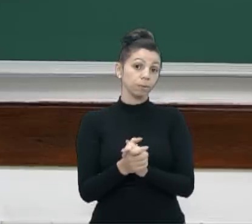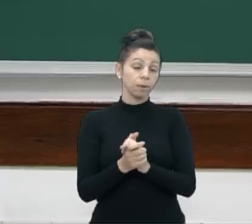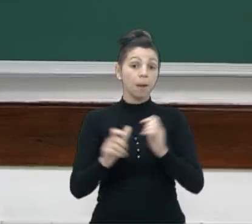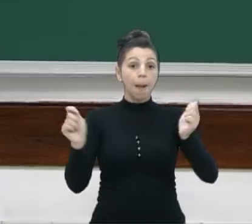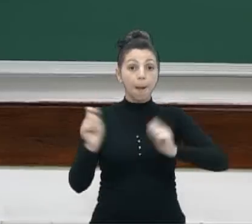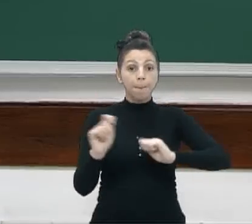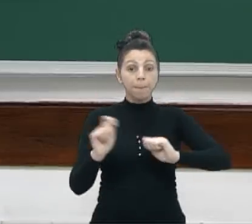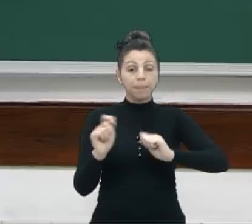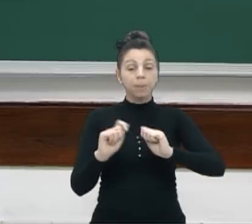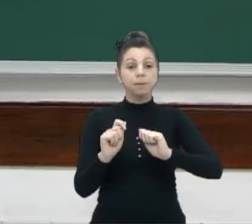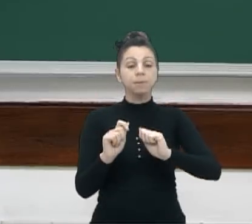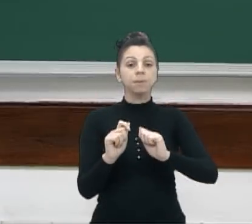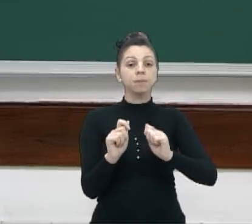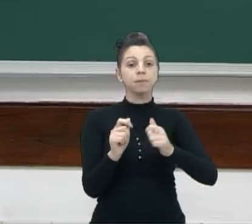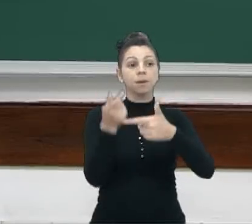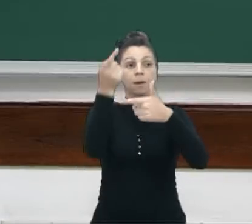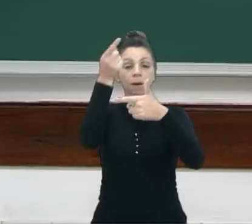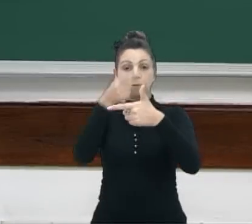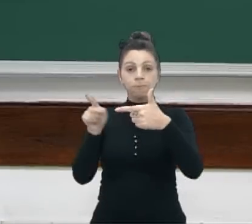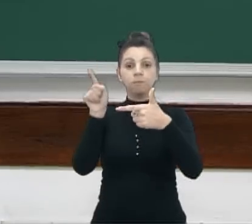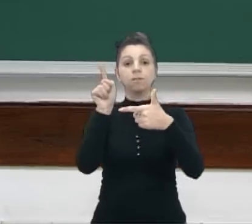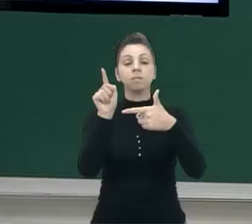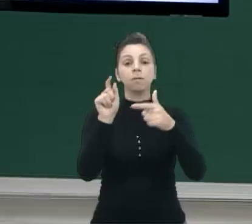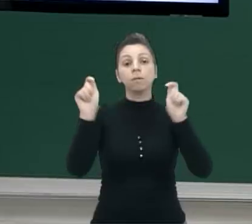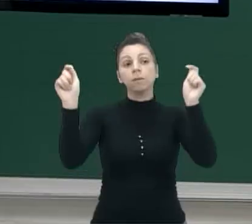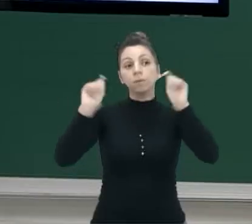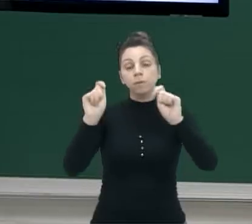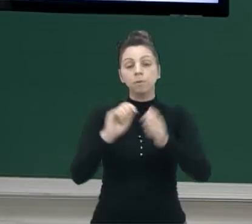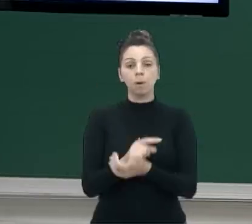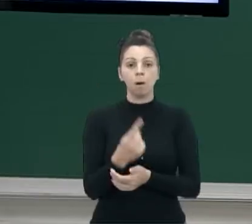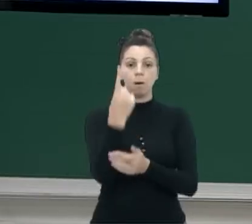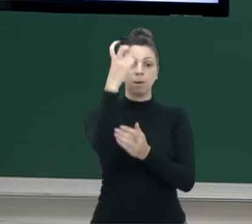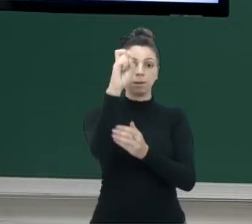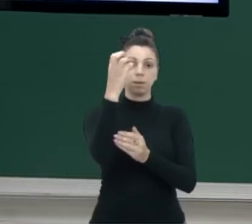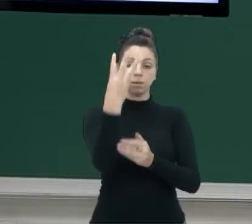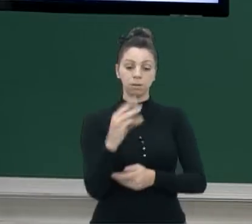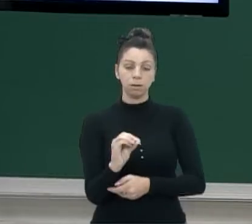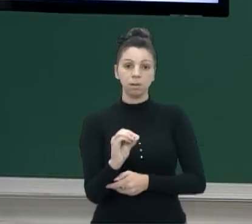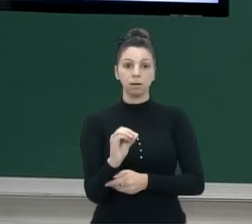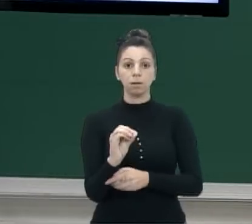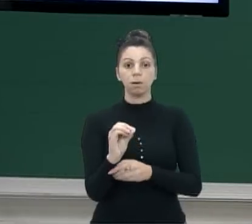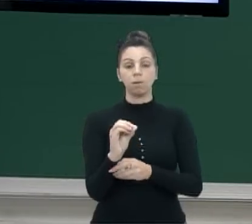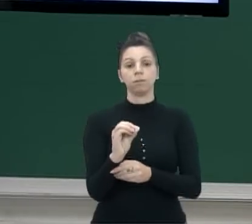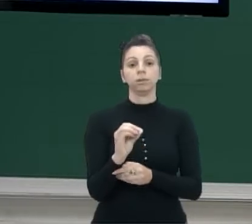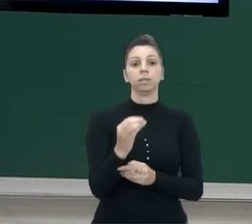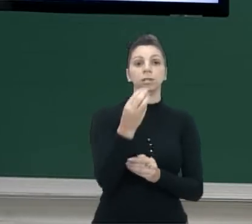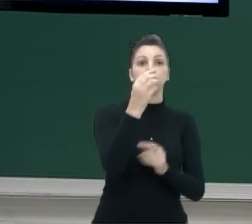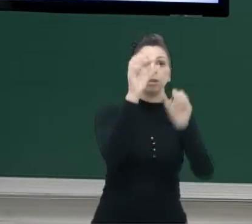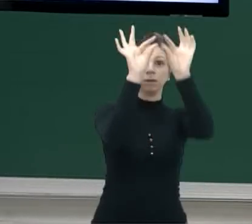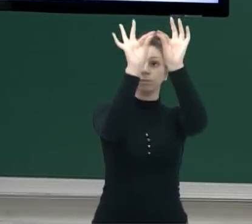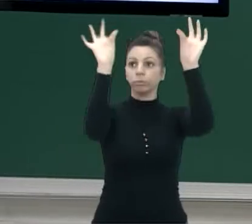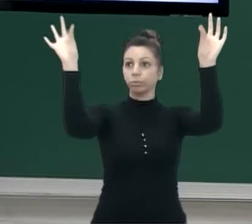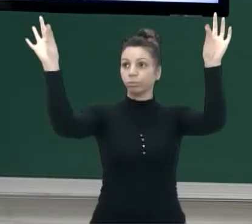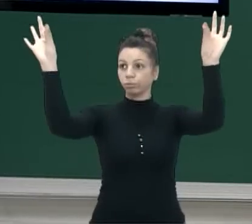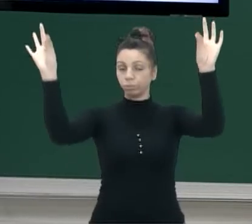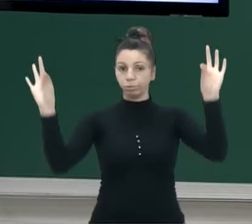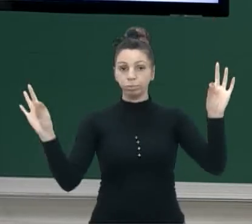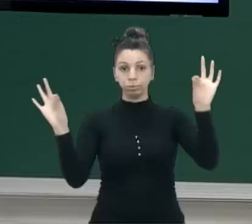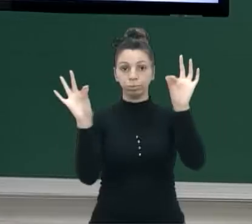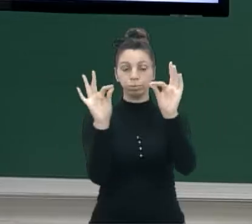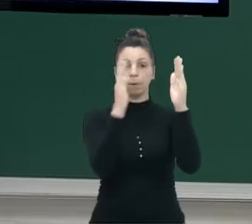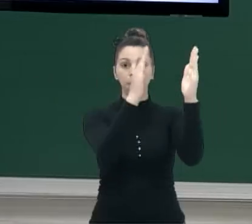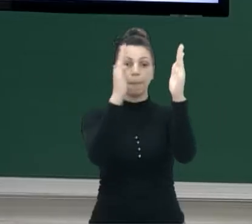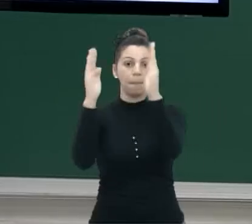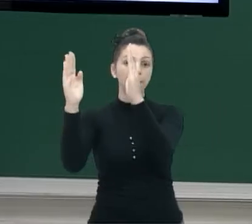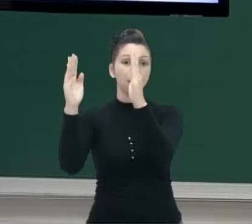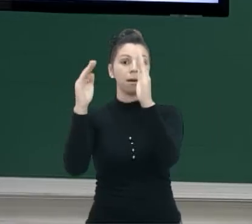estão sendo pedidas. Então, olha lá, 15/30. Dividi aqui em 30, considerei 15. Peguei